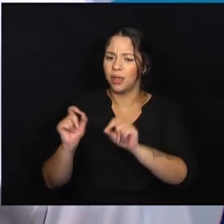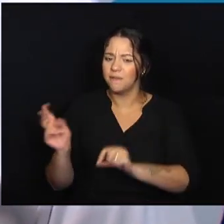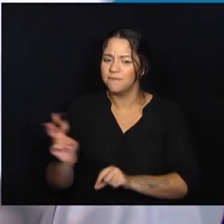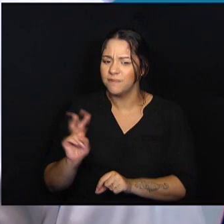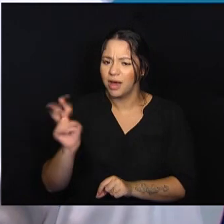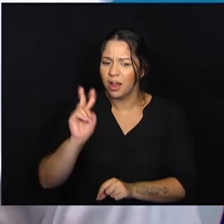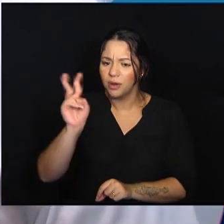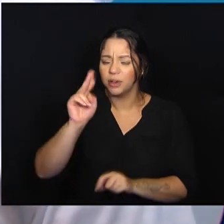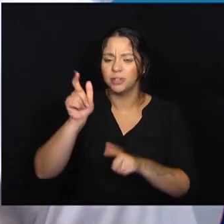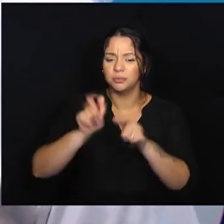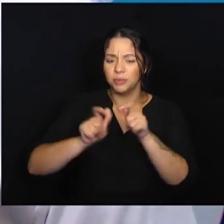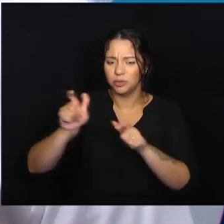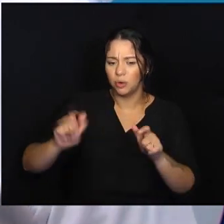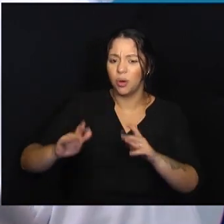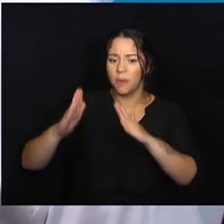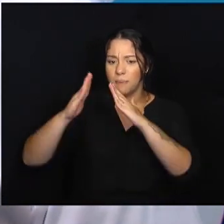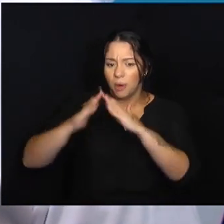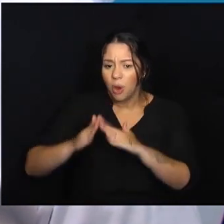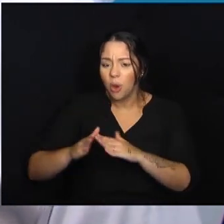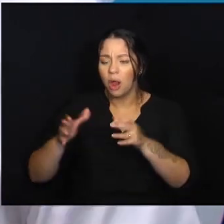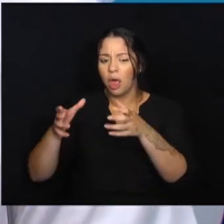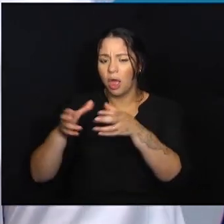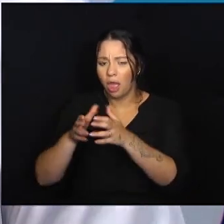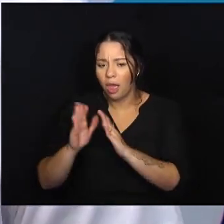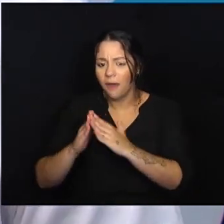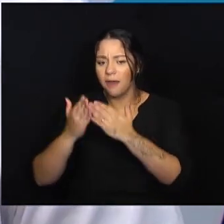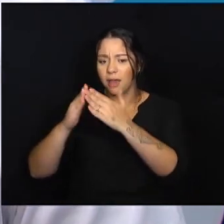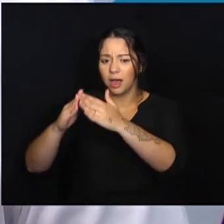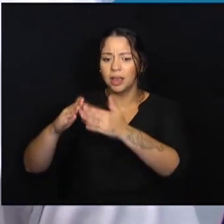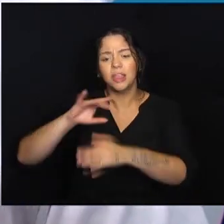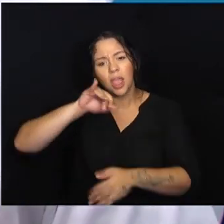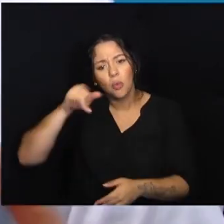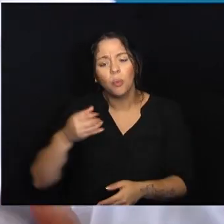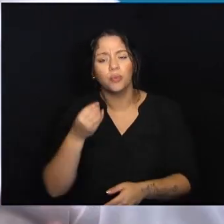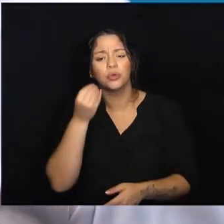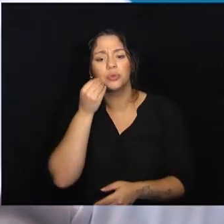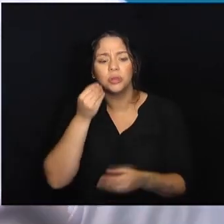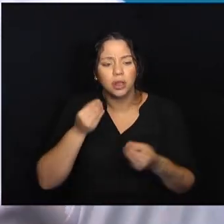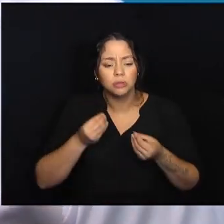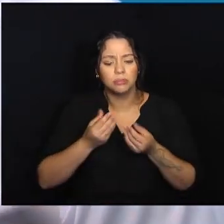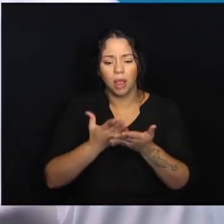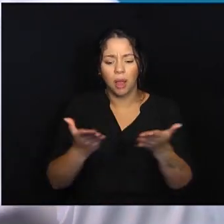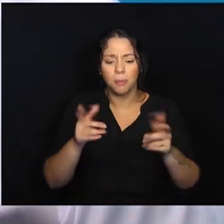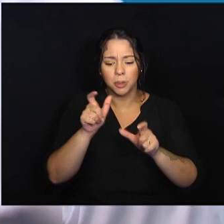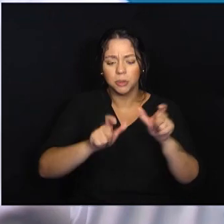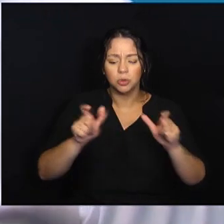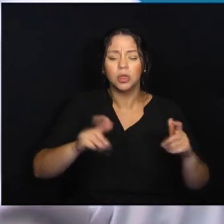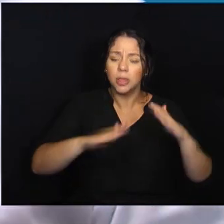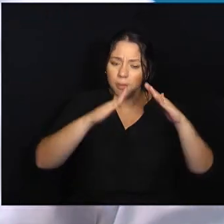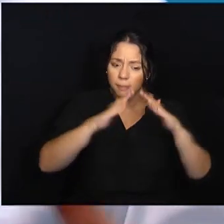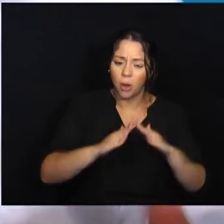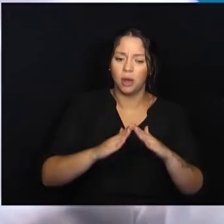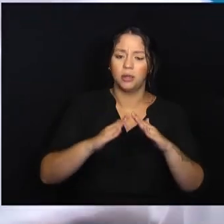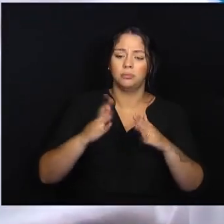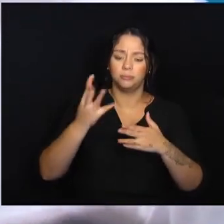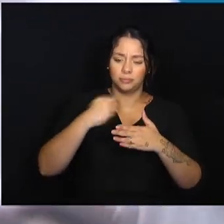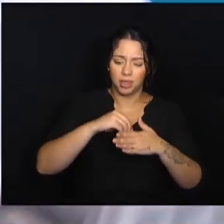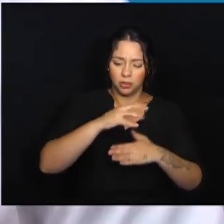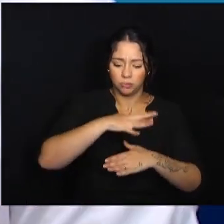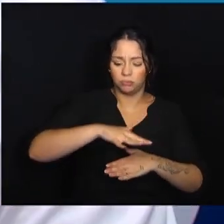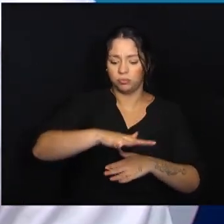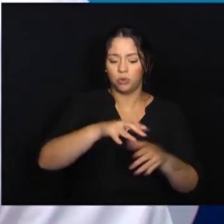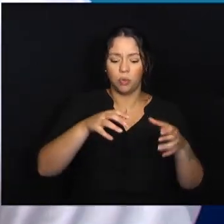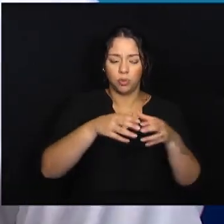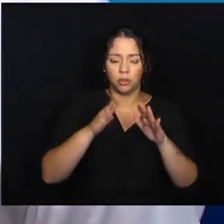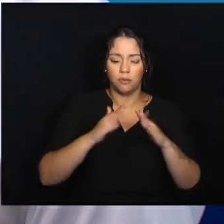moram em favelas, traz muitas oportunidades para as pessoas que moram lá e também para que as outras partes da